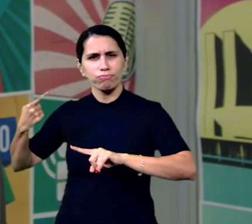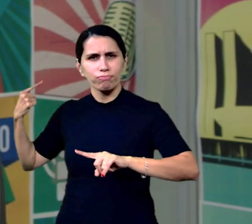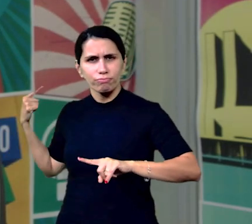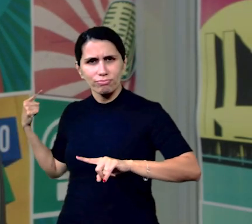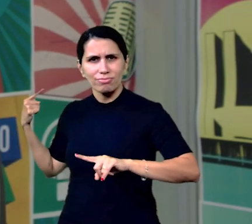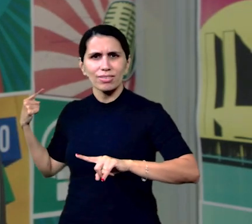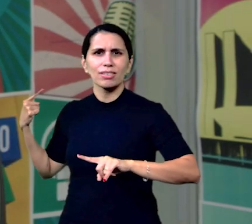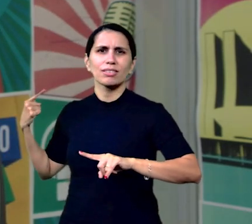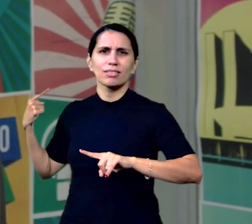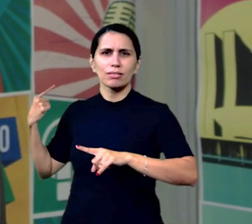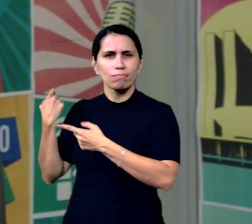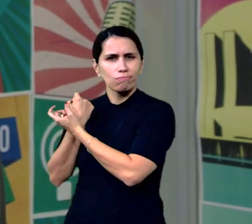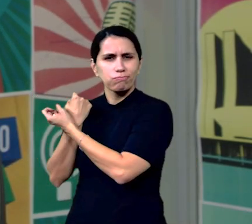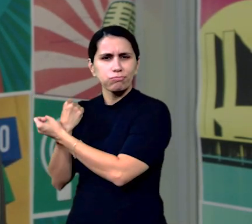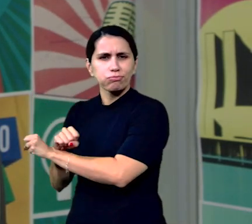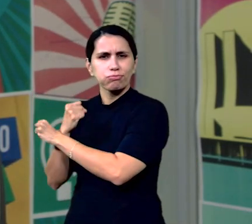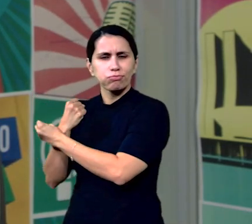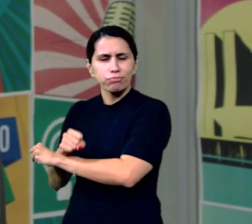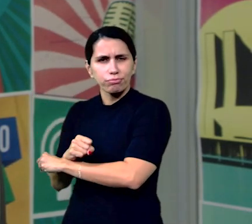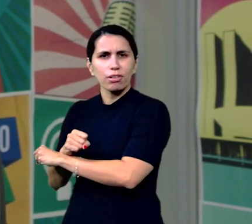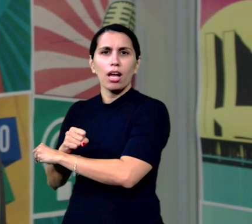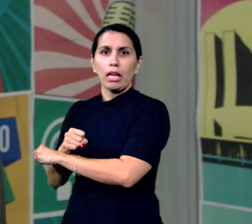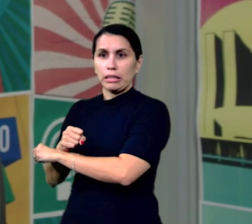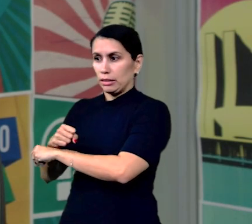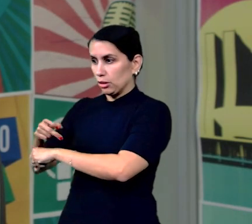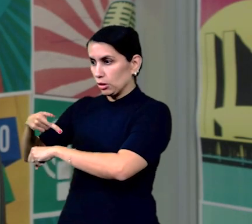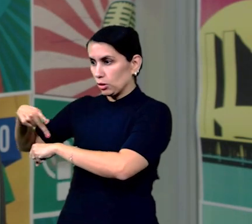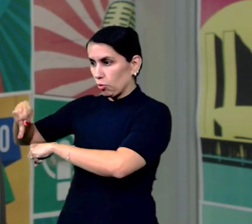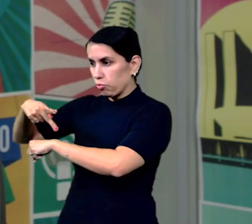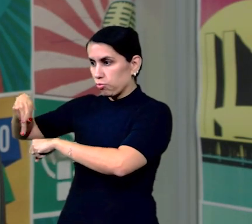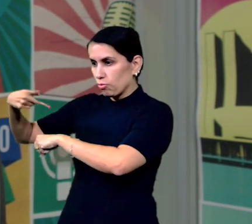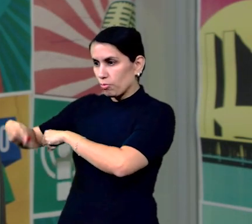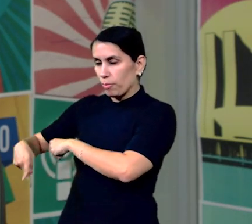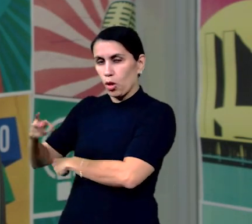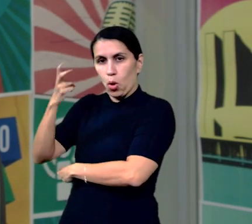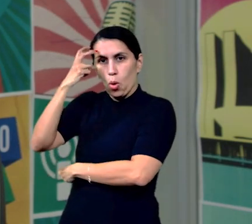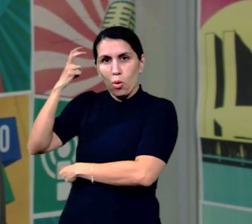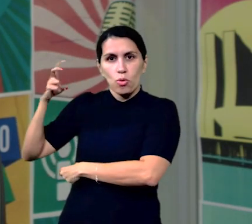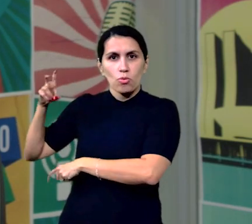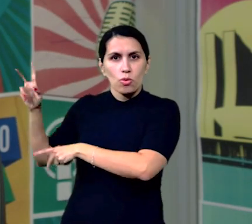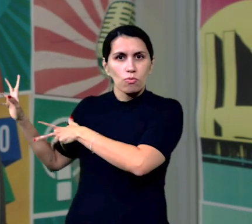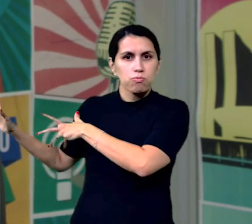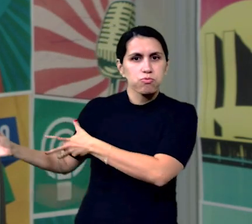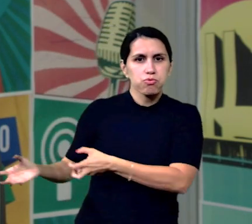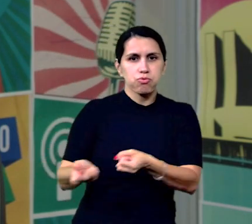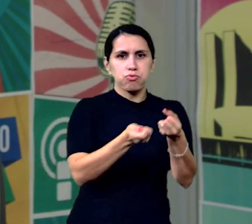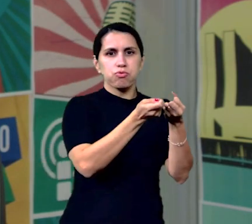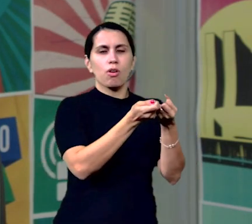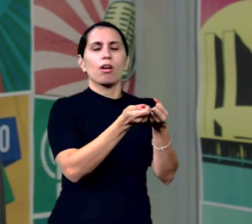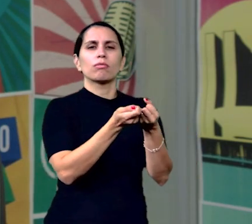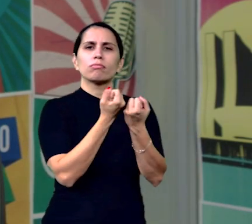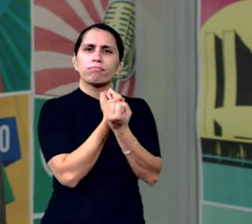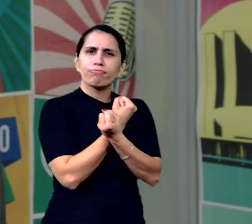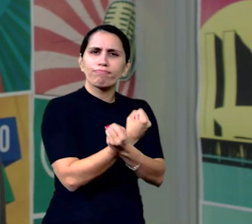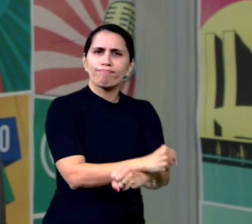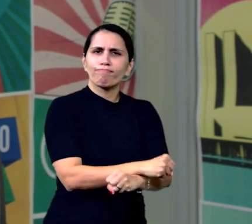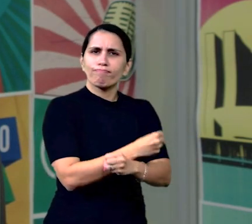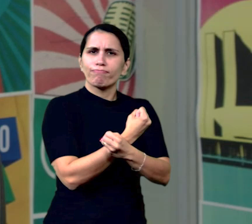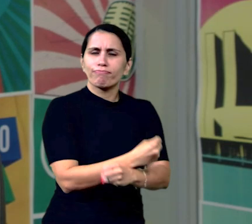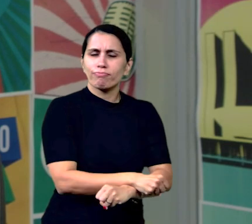sistematicamente, explorados, destituídos de si, da sua cultura, né, que ocupam, postos de